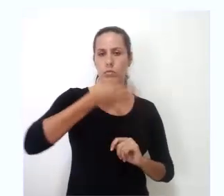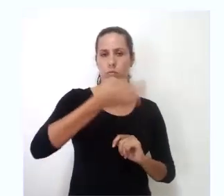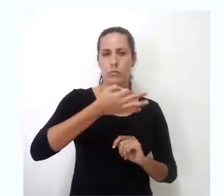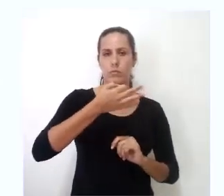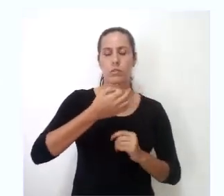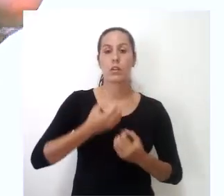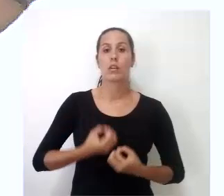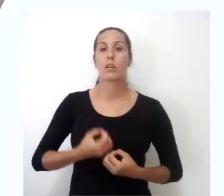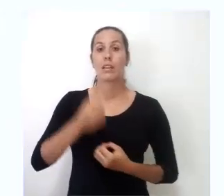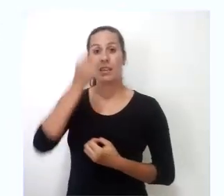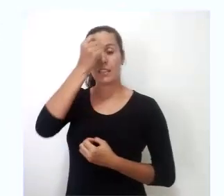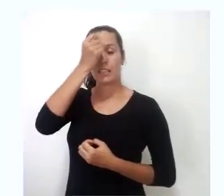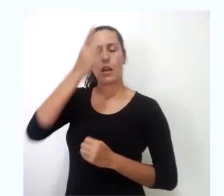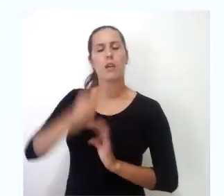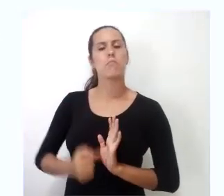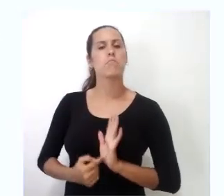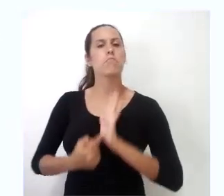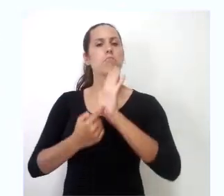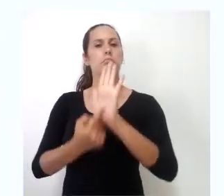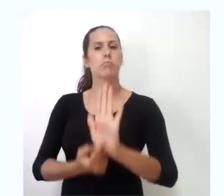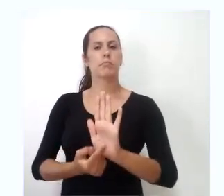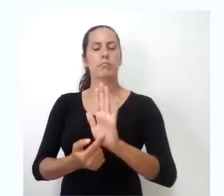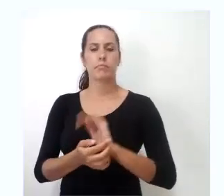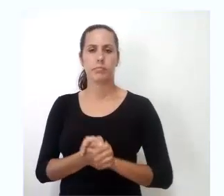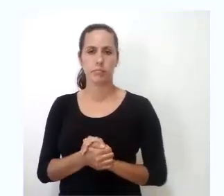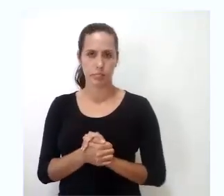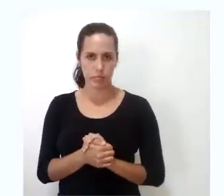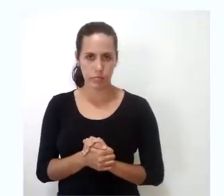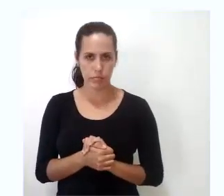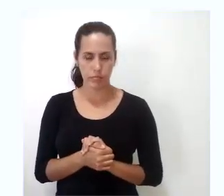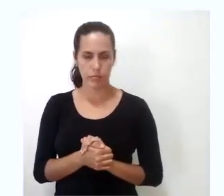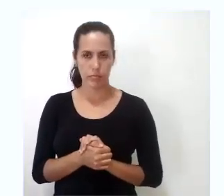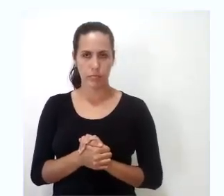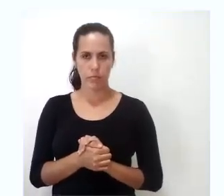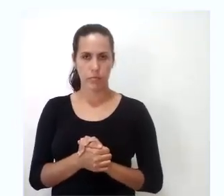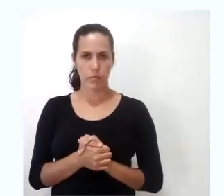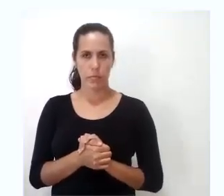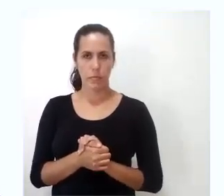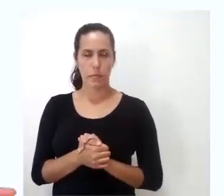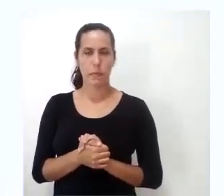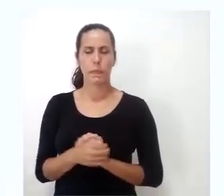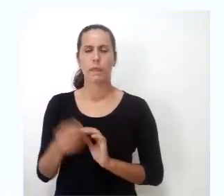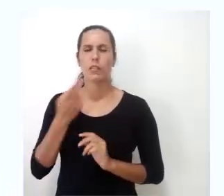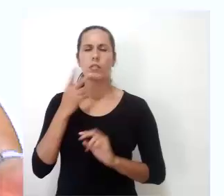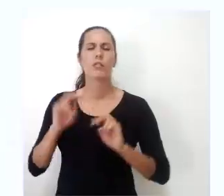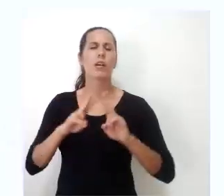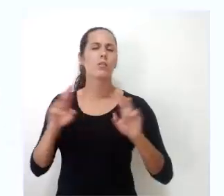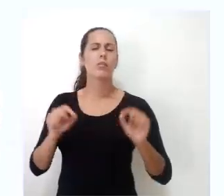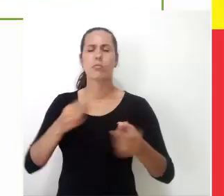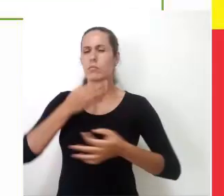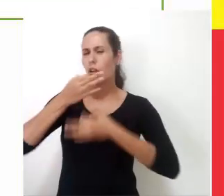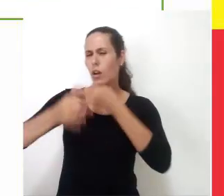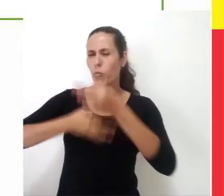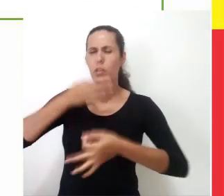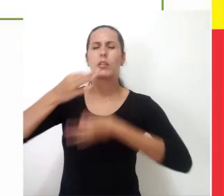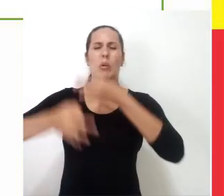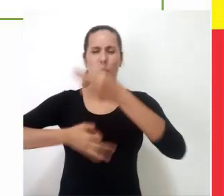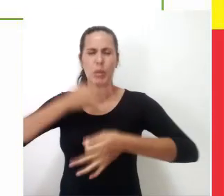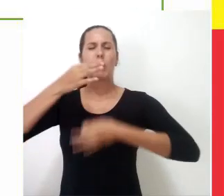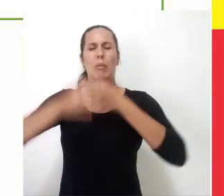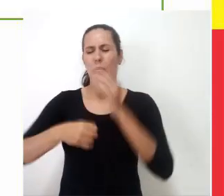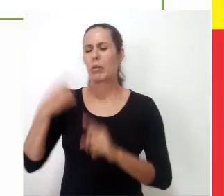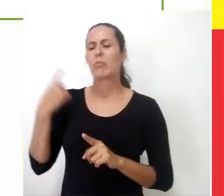a ideia, a exposição da ideia. Vejamos aqui. Aí eu falei tanto de